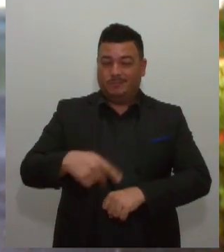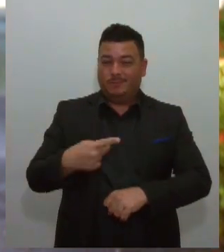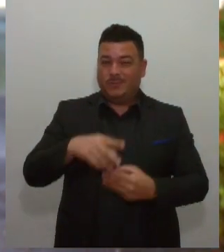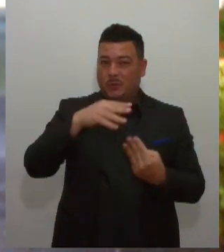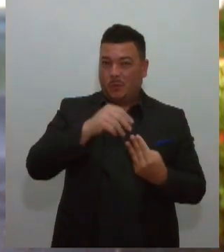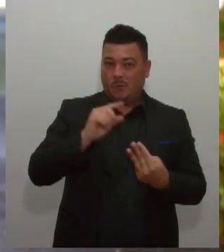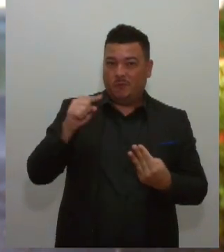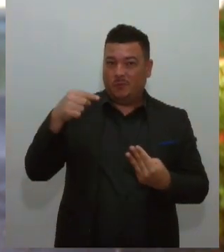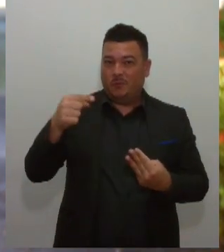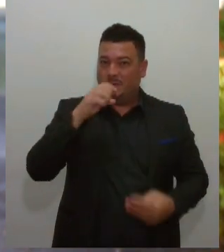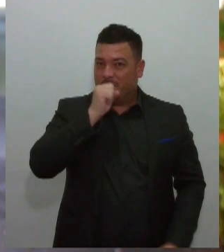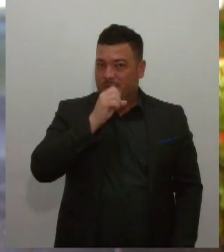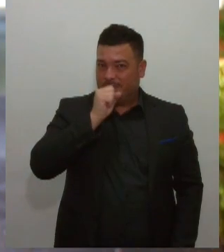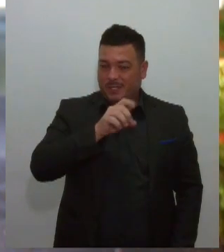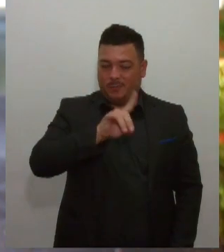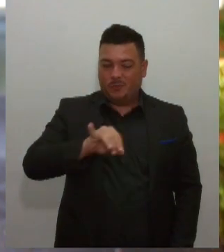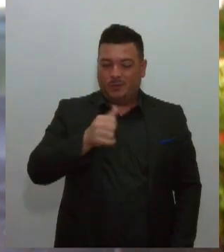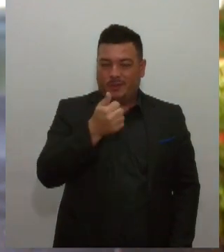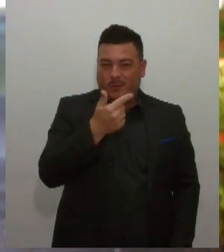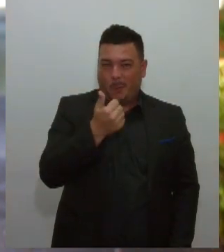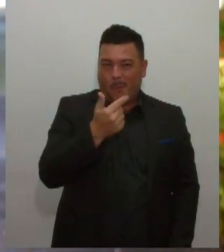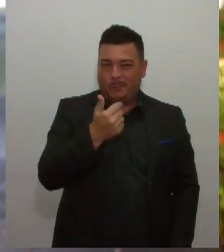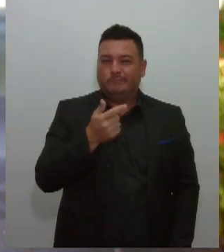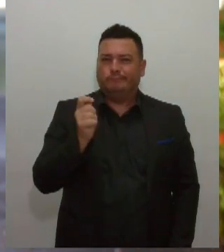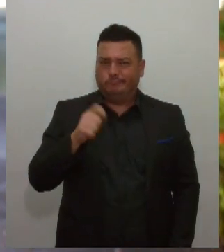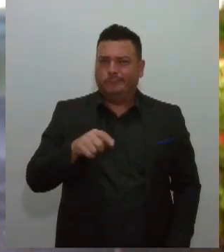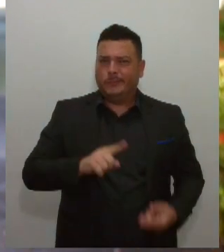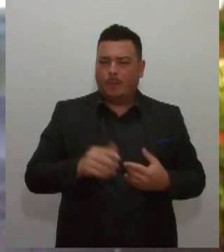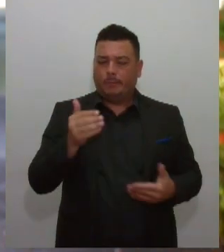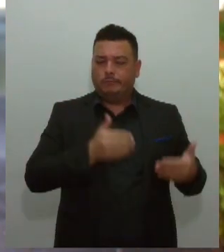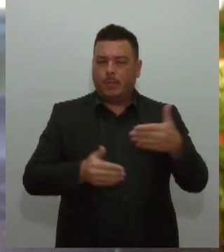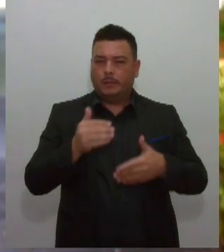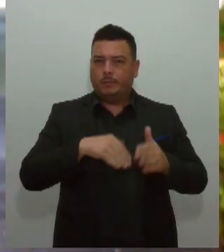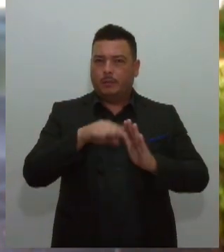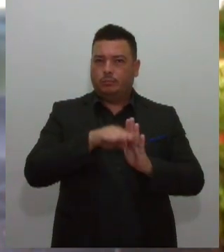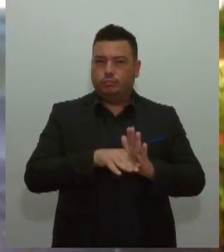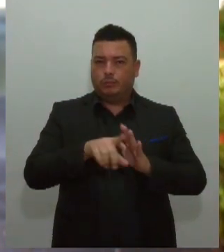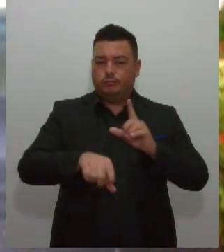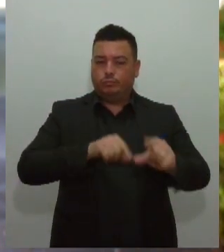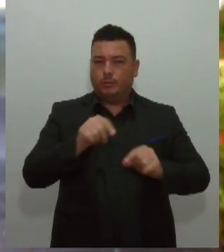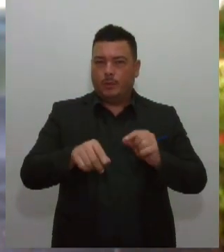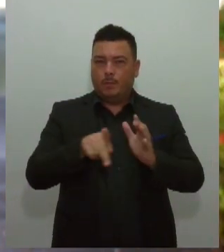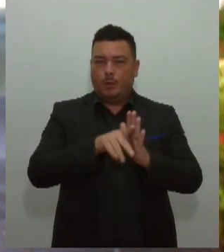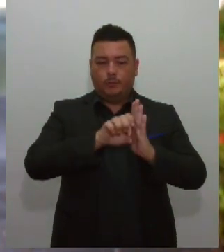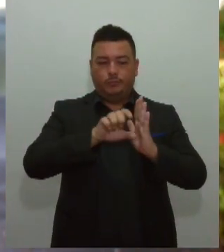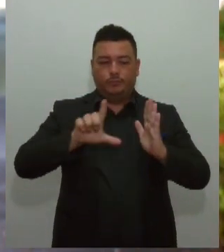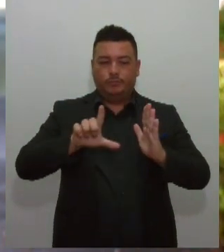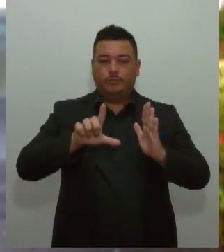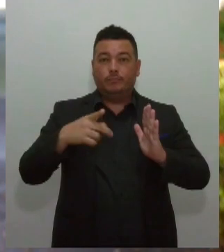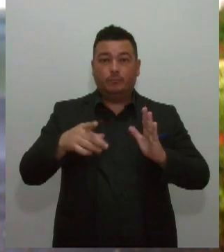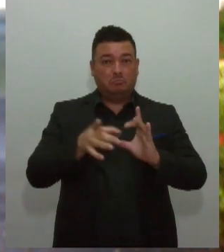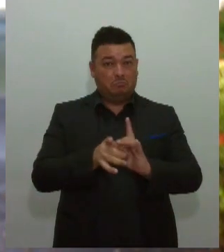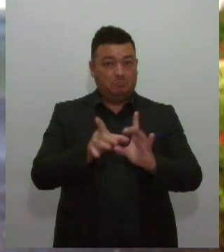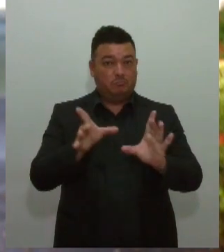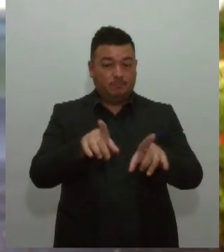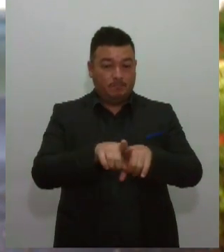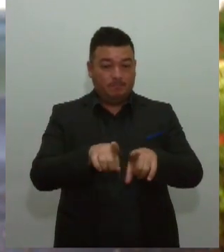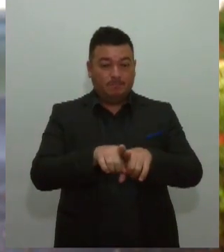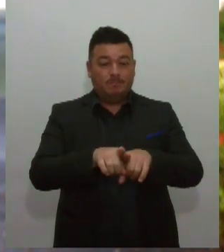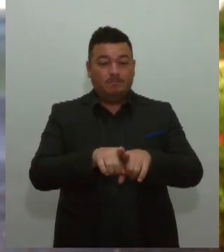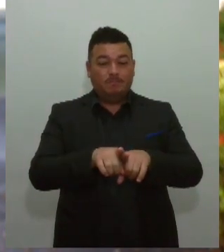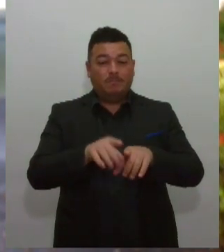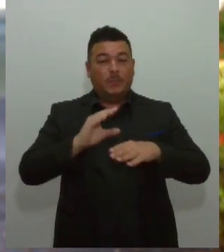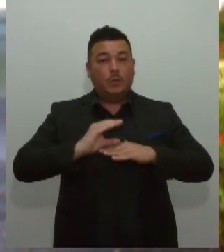sábado, dia 12, podem participar do processo seletivo do edital que estará disponível para conceder auxílio